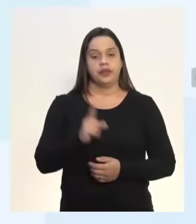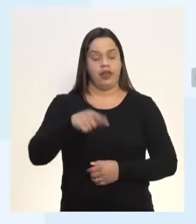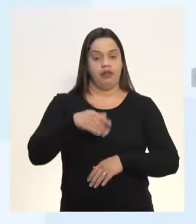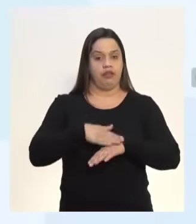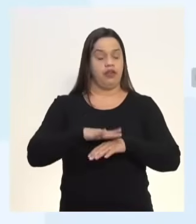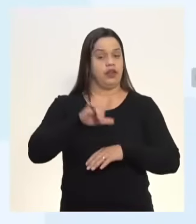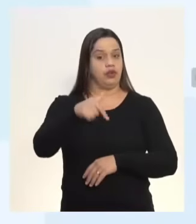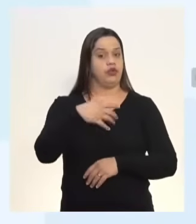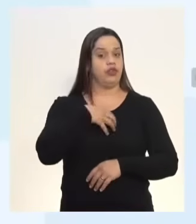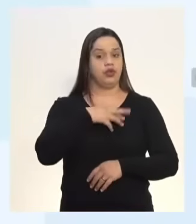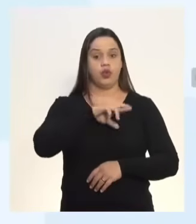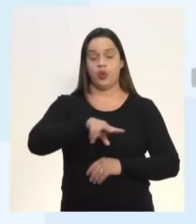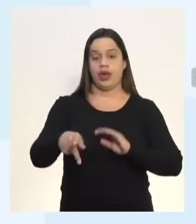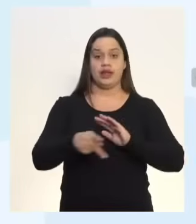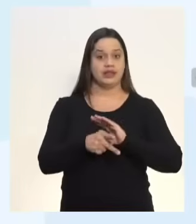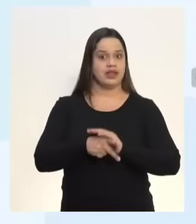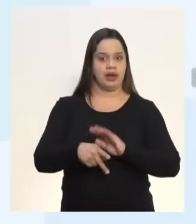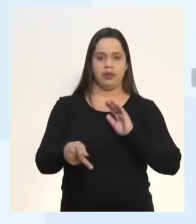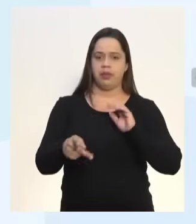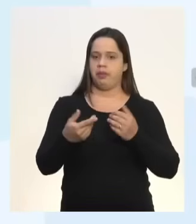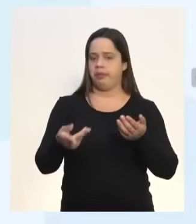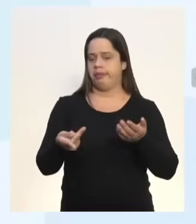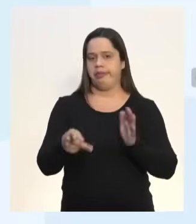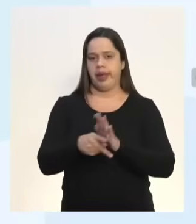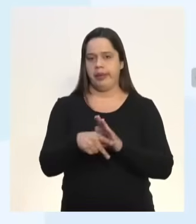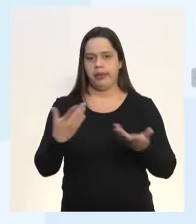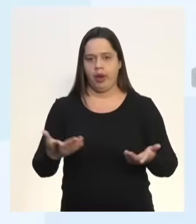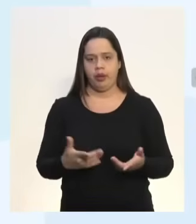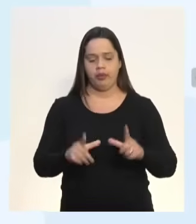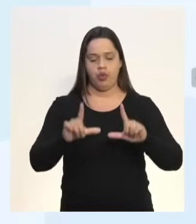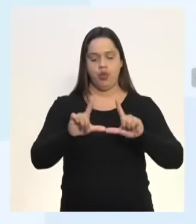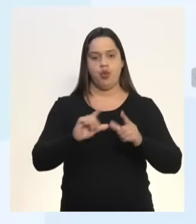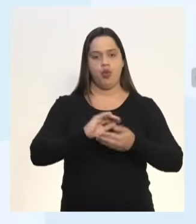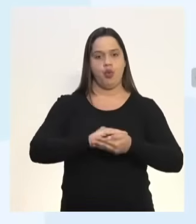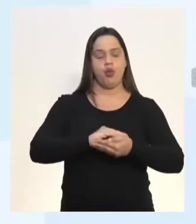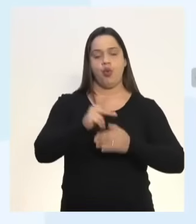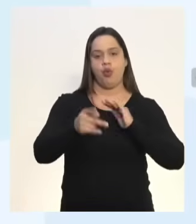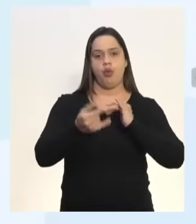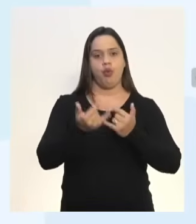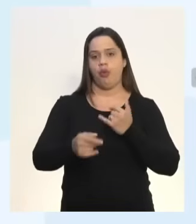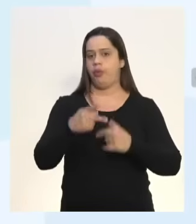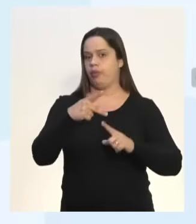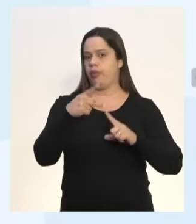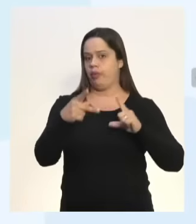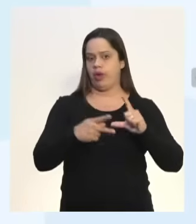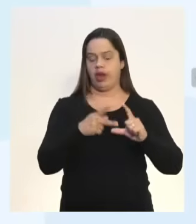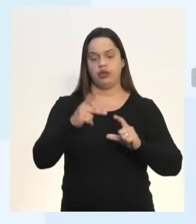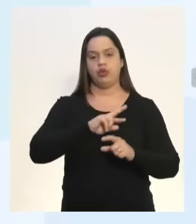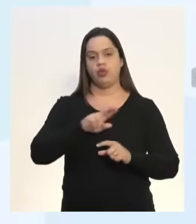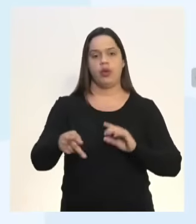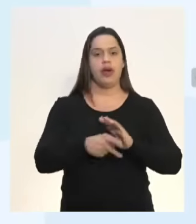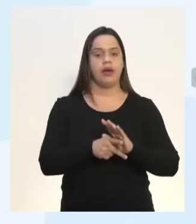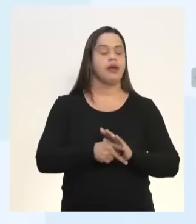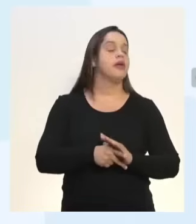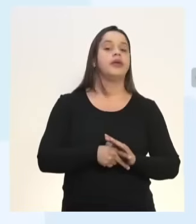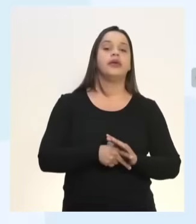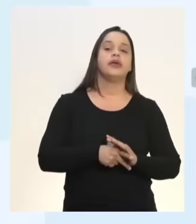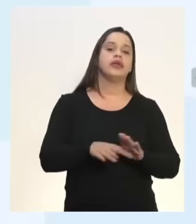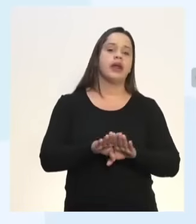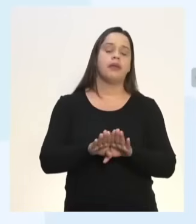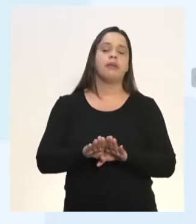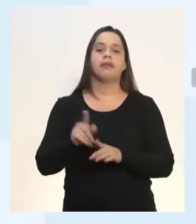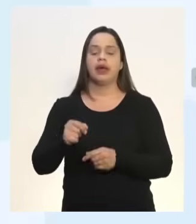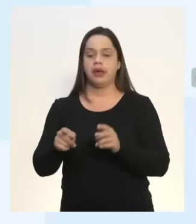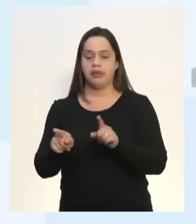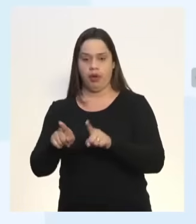sempre um cubo poliedro, né, Ale? Exatamente. Nem necessariamente um cubo, nem necessariamente um paralelepípedo,